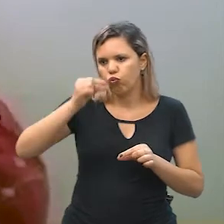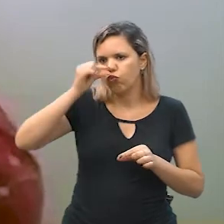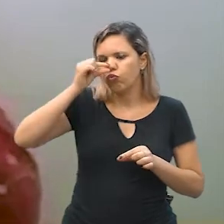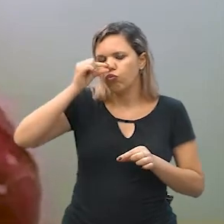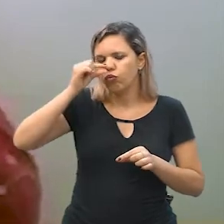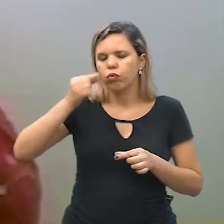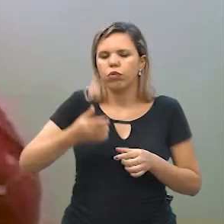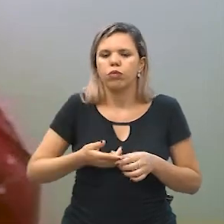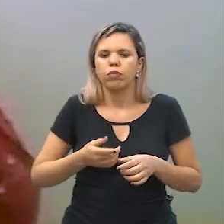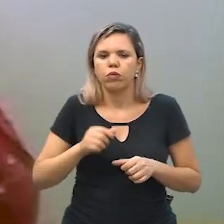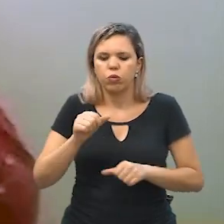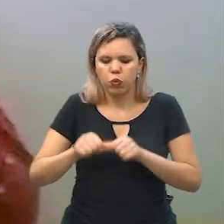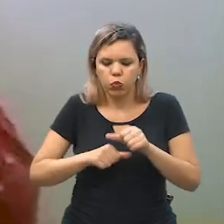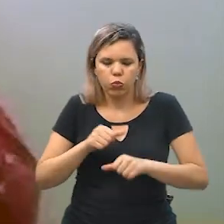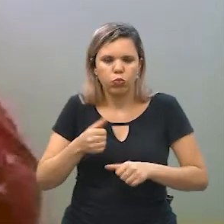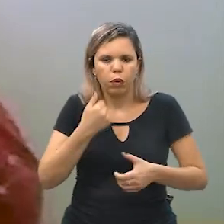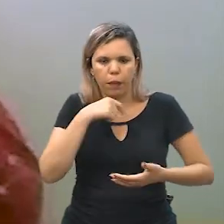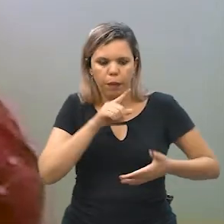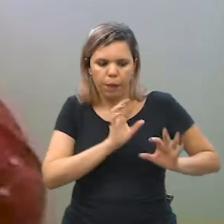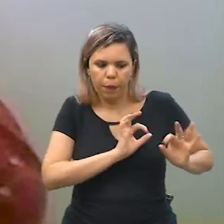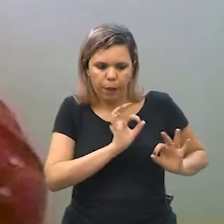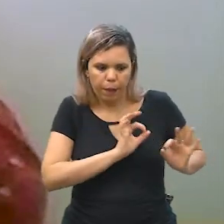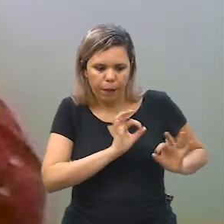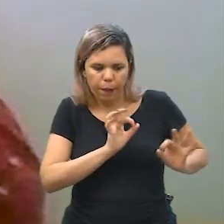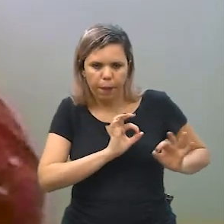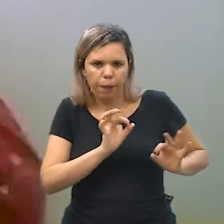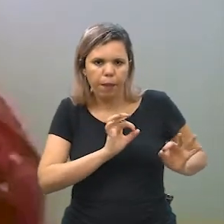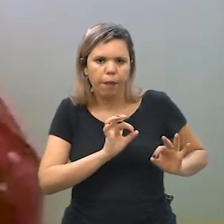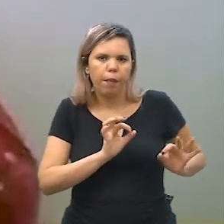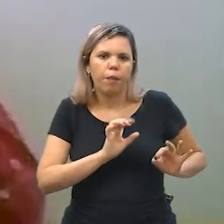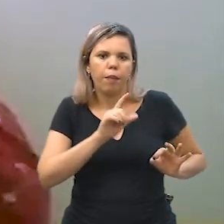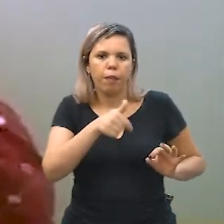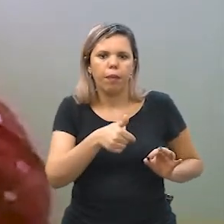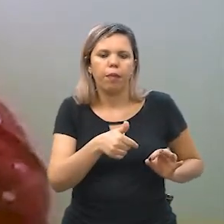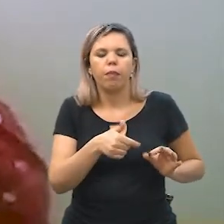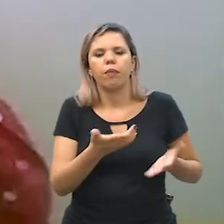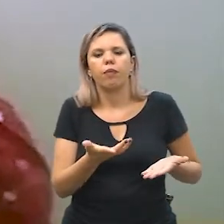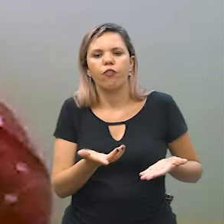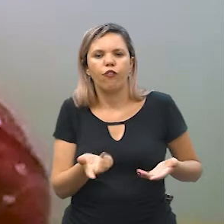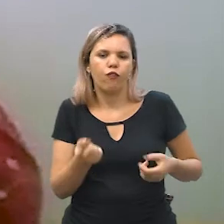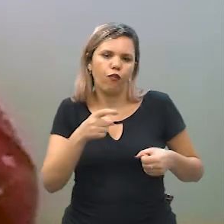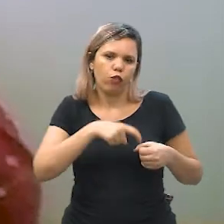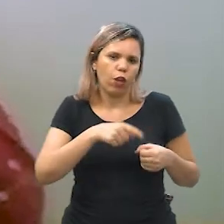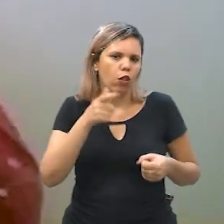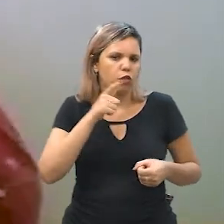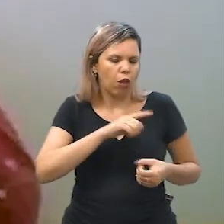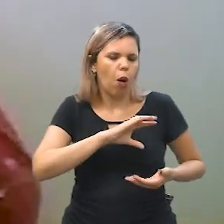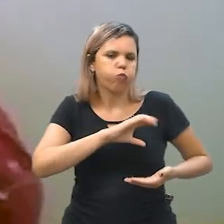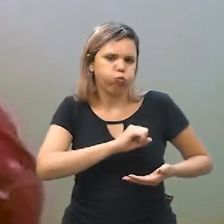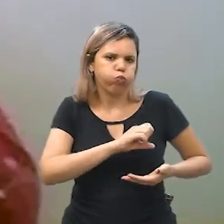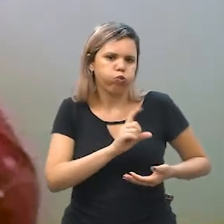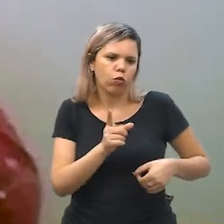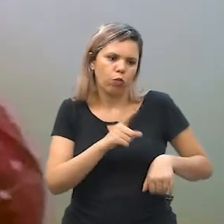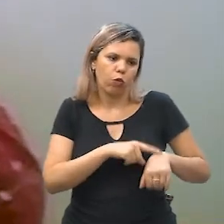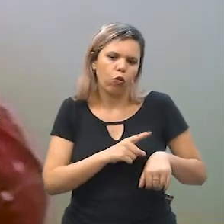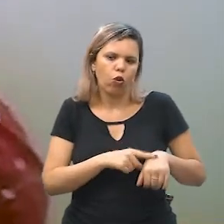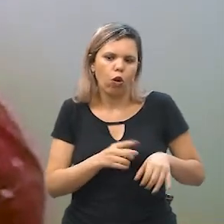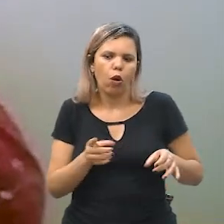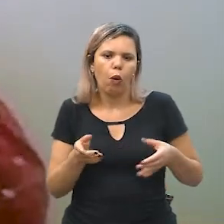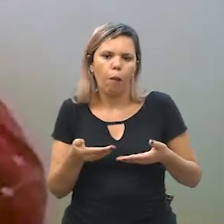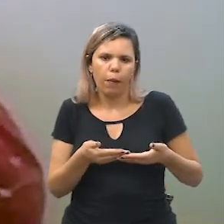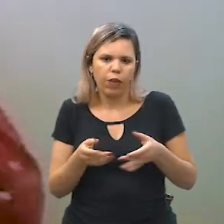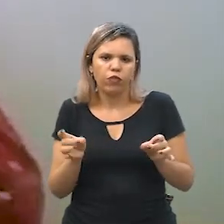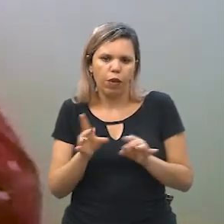ter uma transição e essa mãe pode ser preparada, que a gente chama para uma relactação. Então, ela pode amamentar a hora que esse bebê estiver